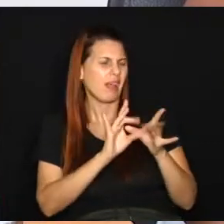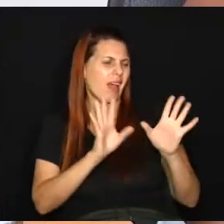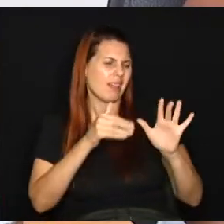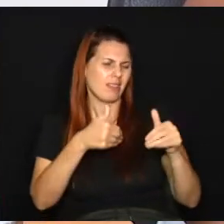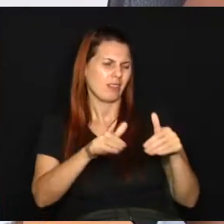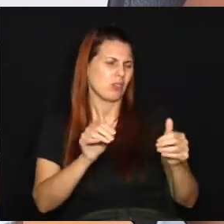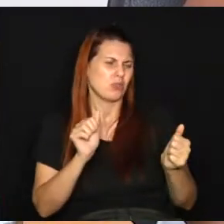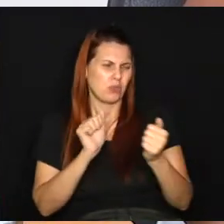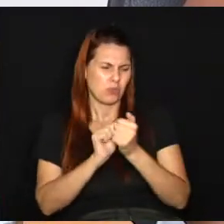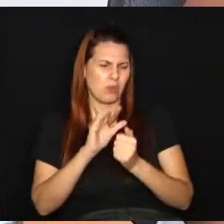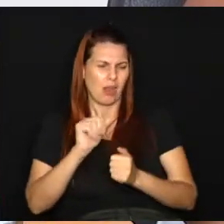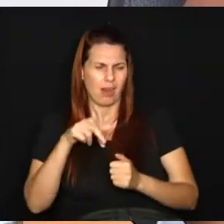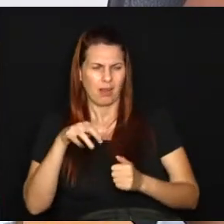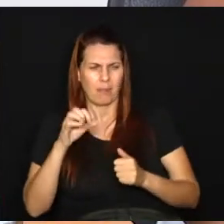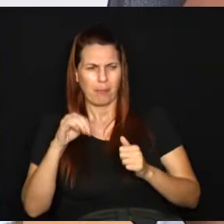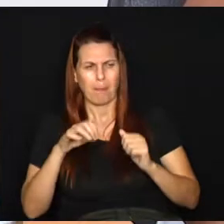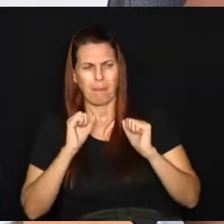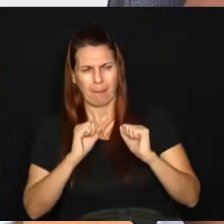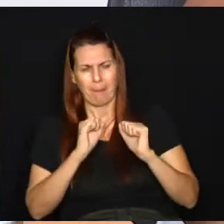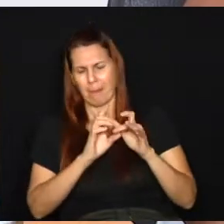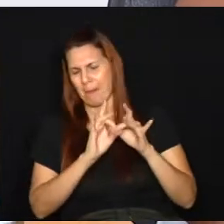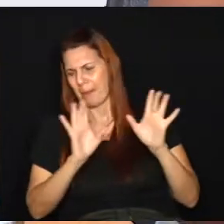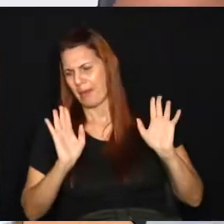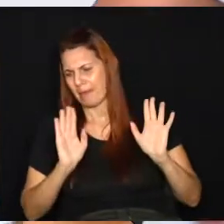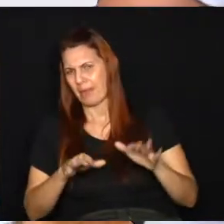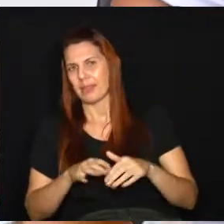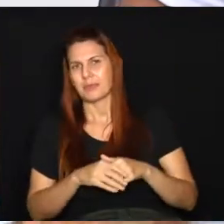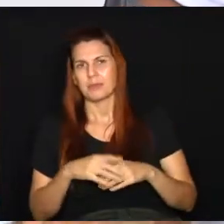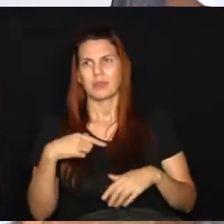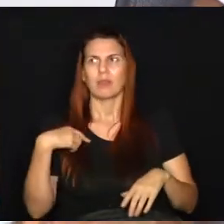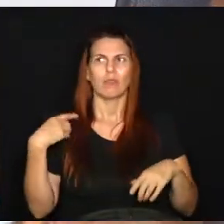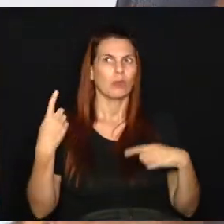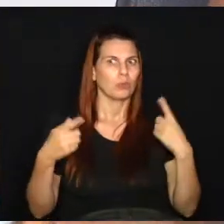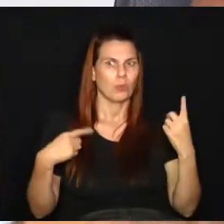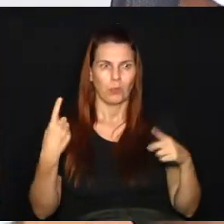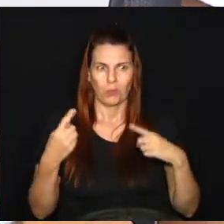tomo umas vodkas lá também com os jovens, né? Já fico de louca já.